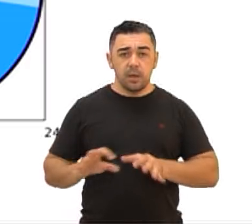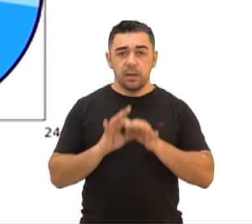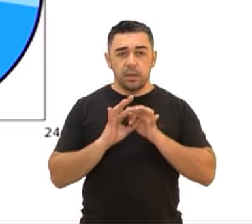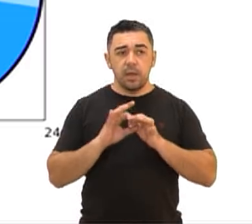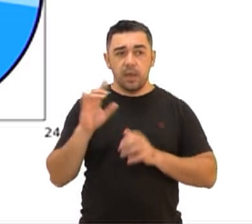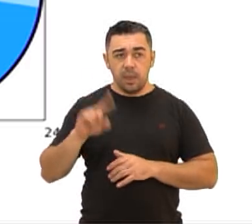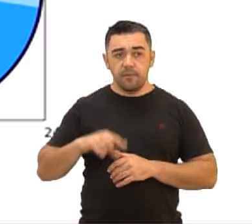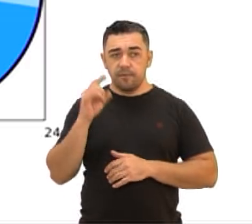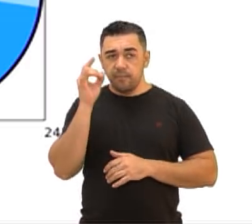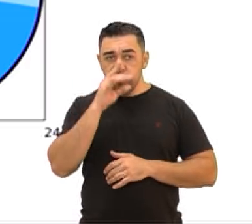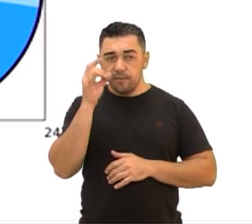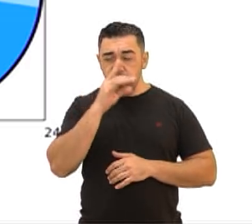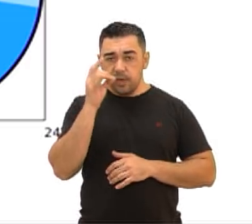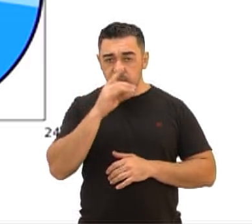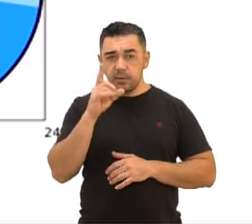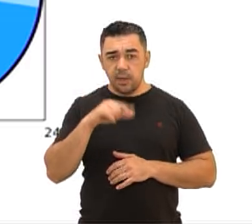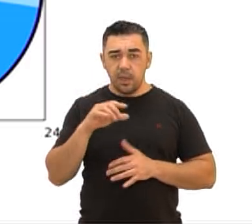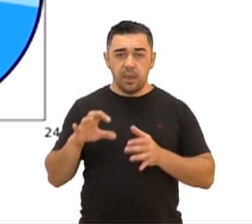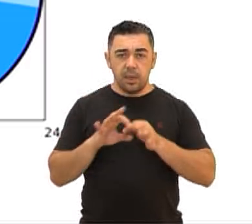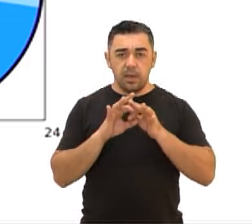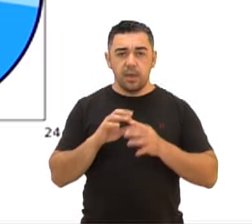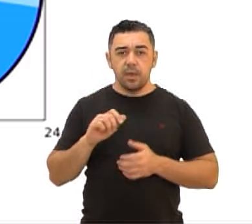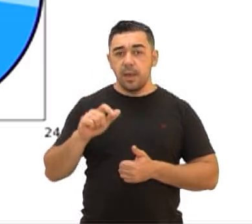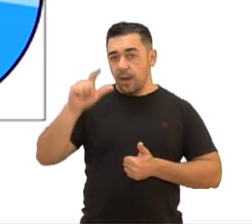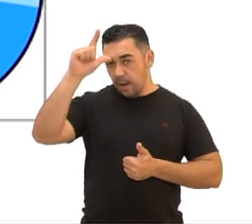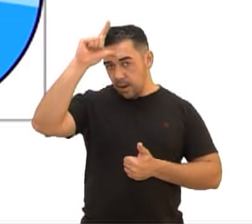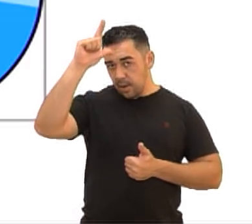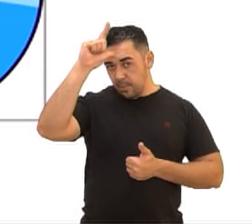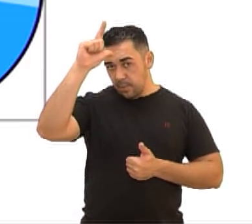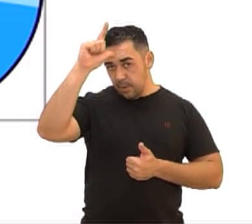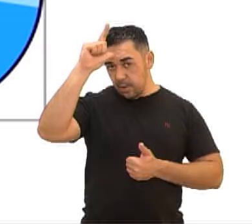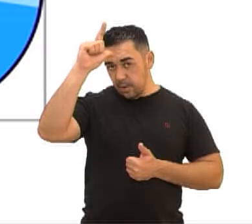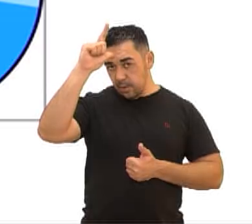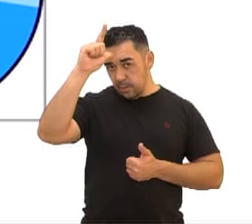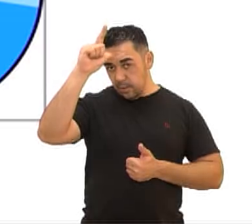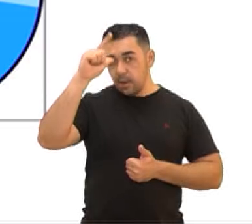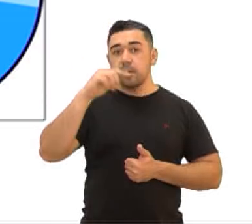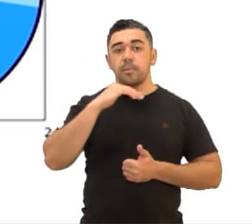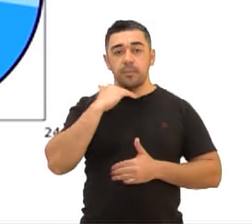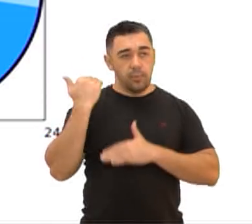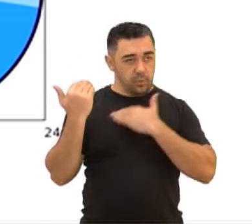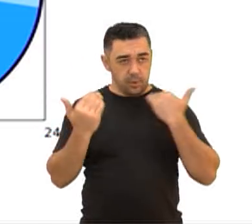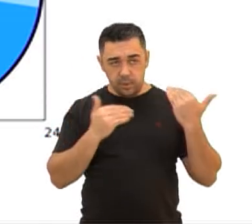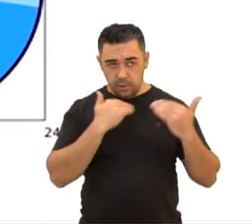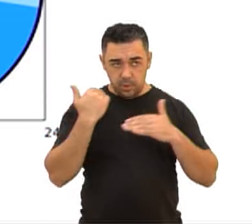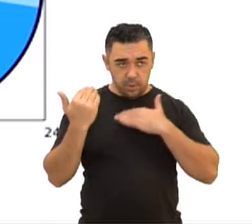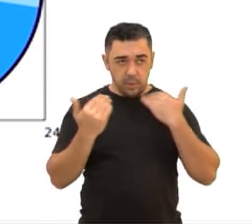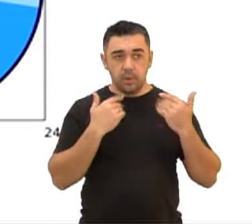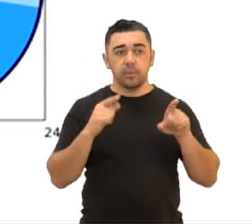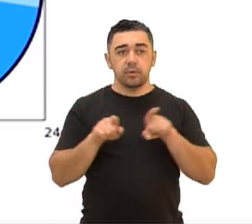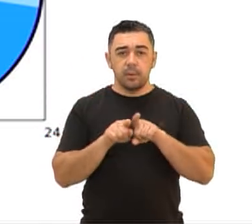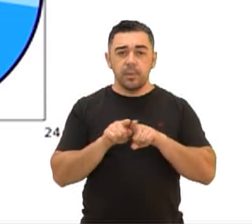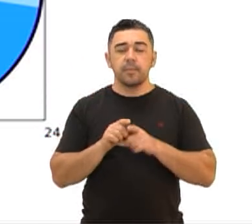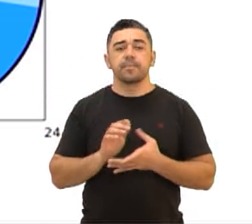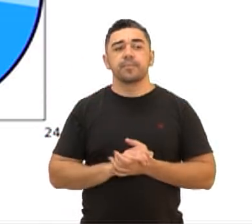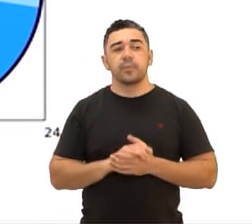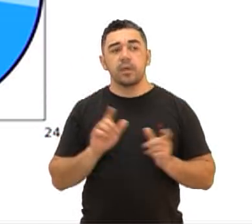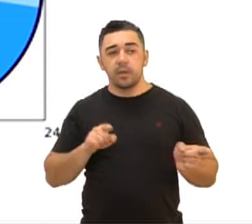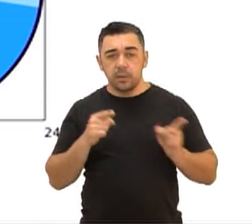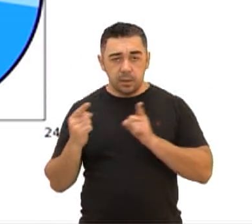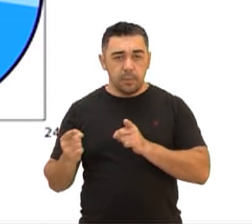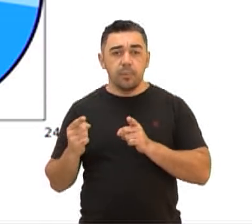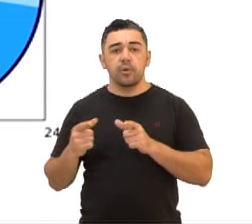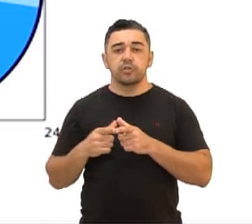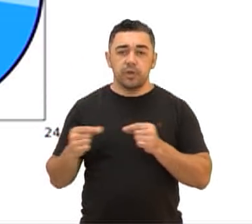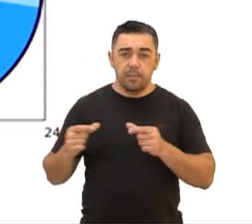em verde lá no finalzinho. Então a Alemanha foi o país que mais teve mortos entre os países do eixo, depois Japão